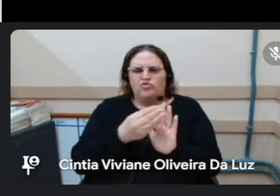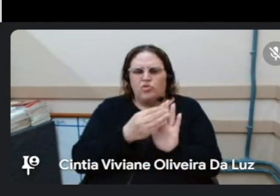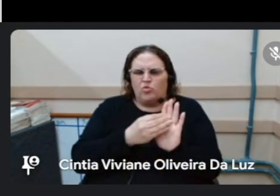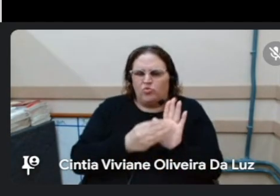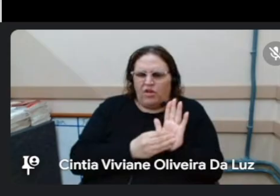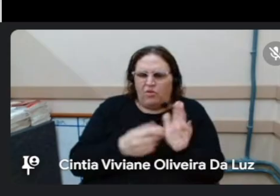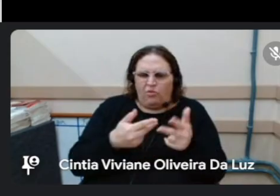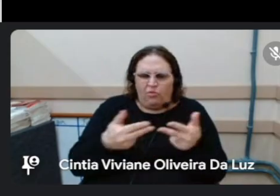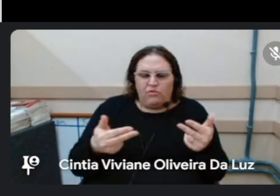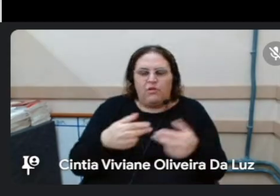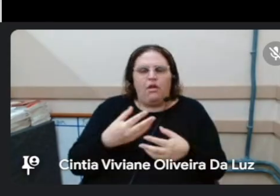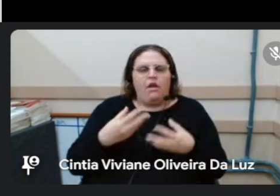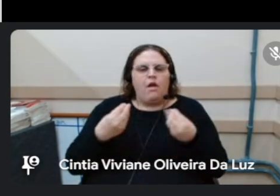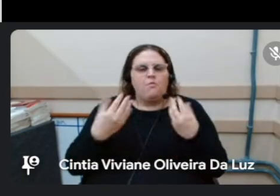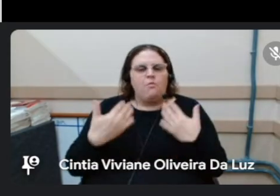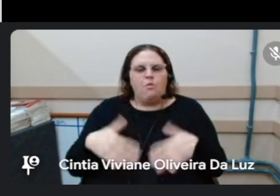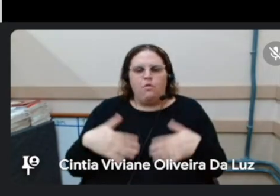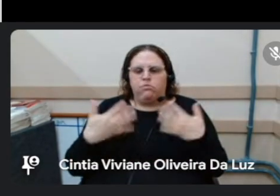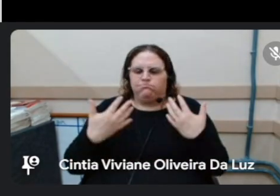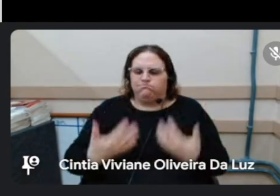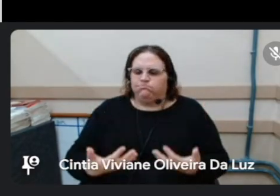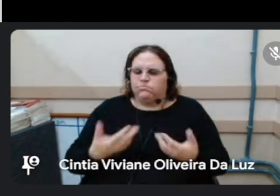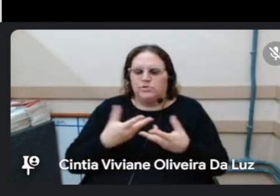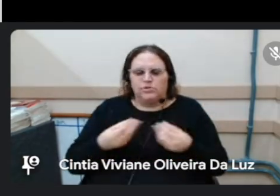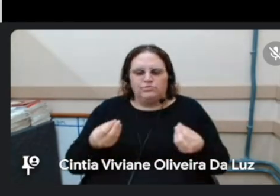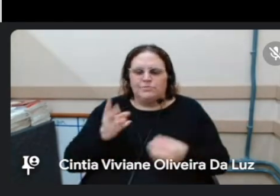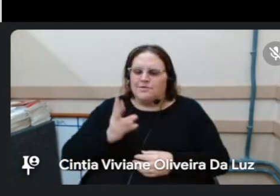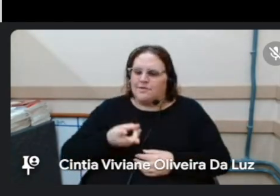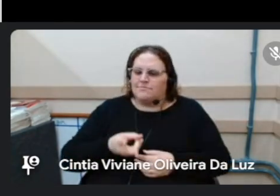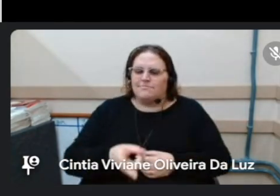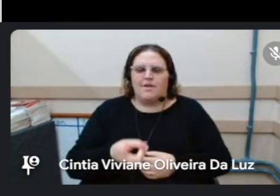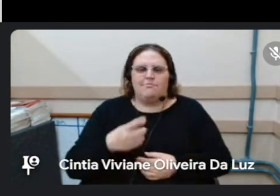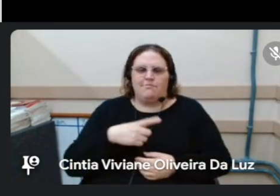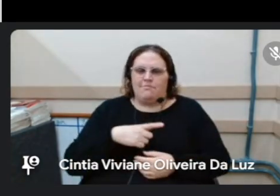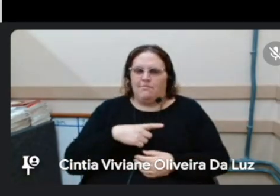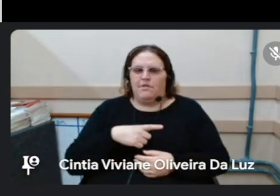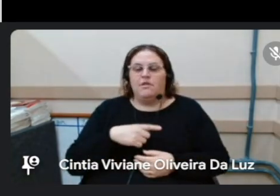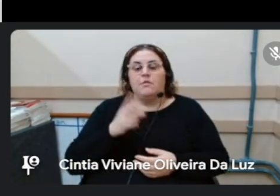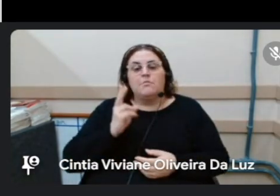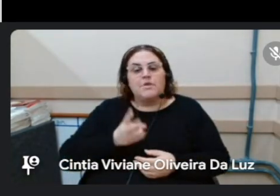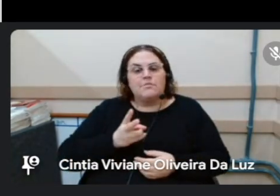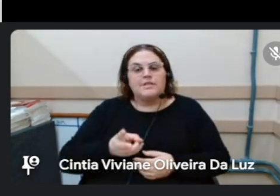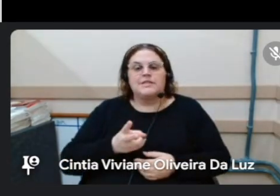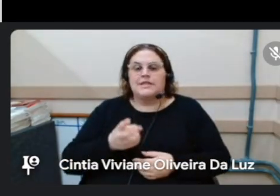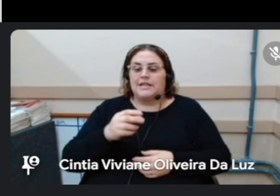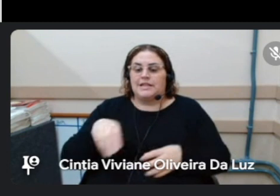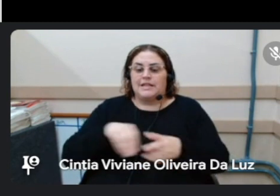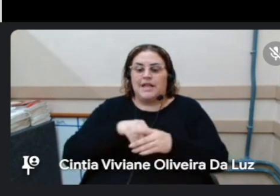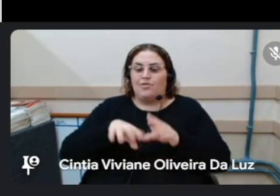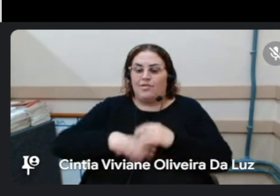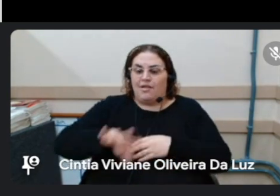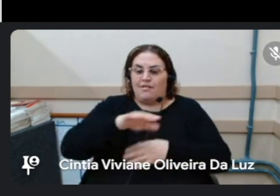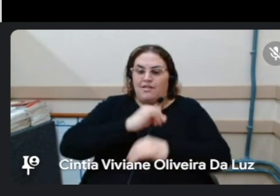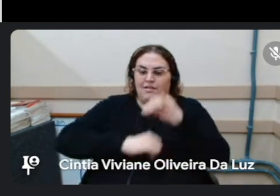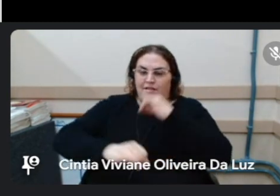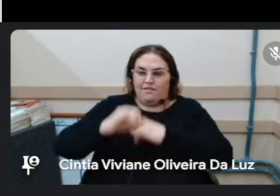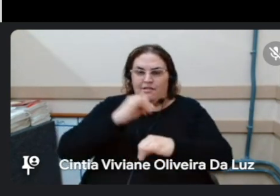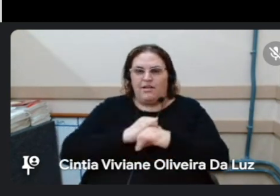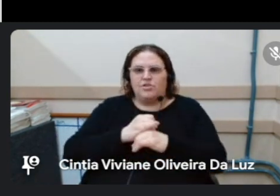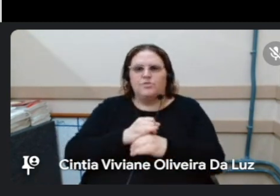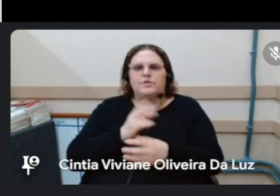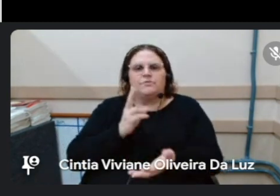muito pesado é muito constante né ou seja para permanecer na internet para para permanecer com a quantidade de